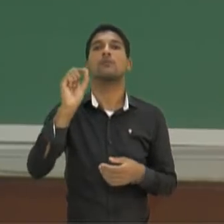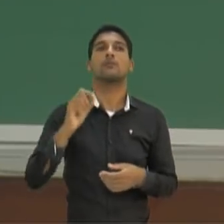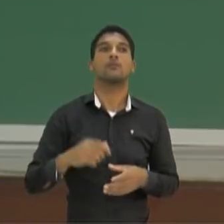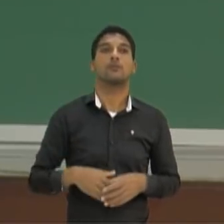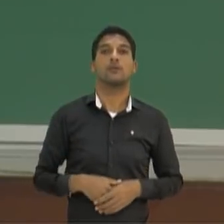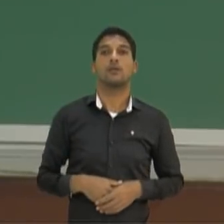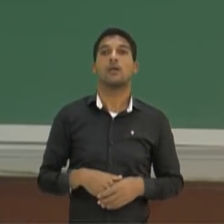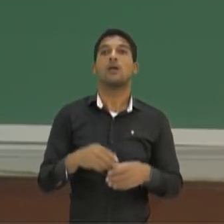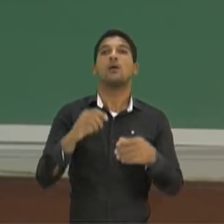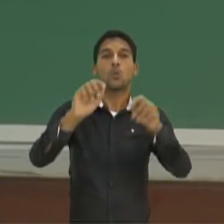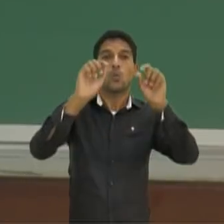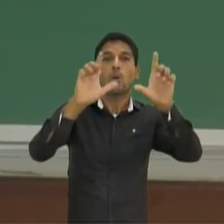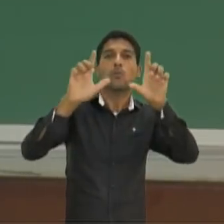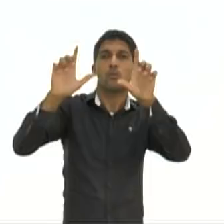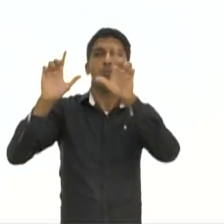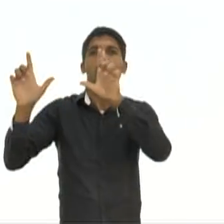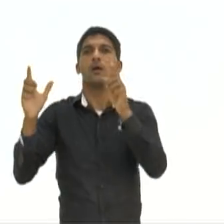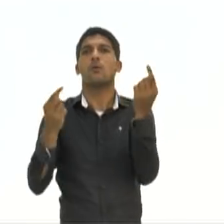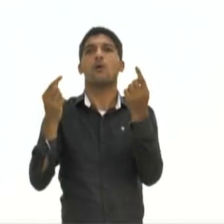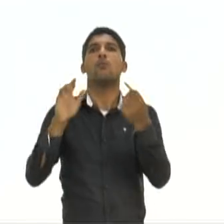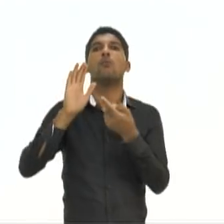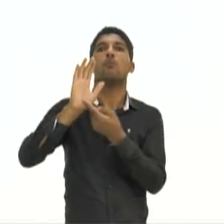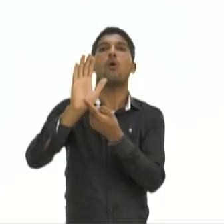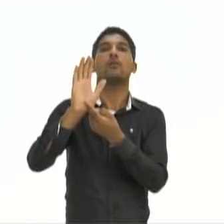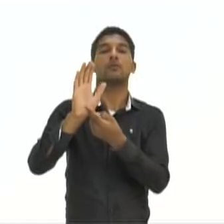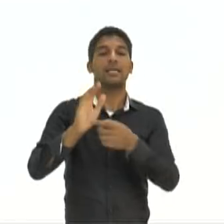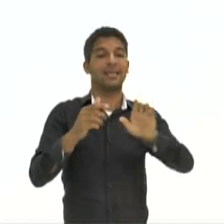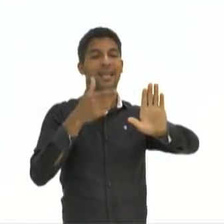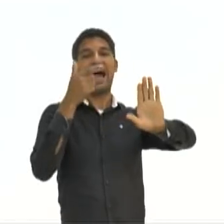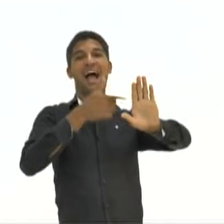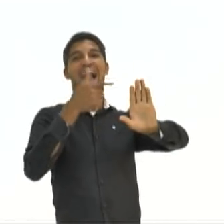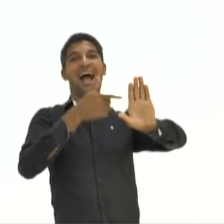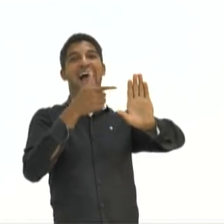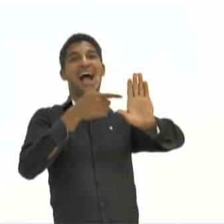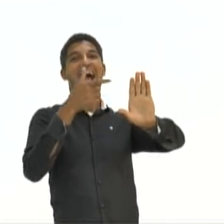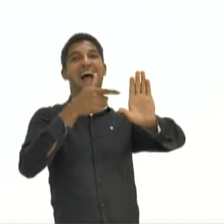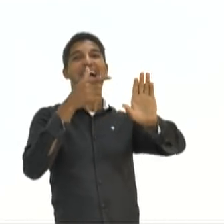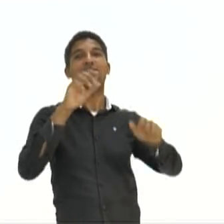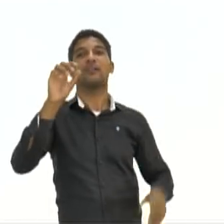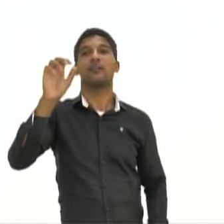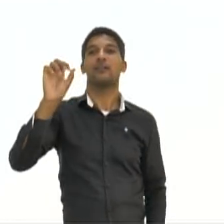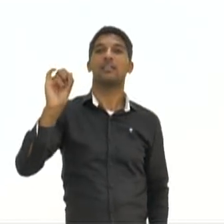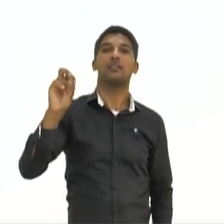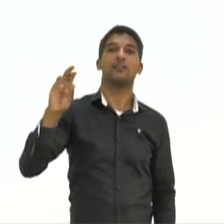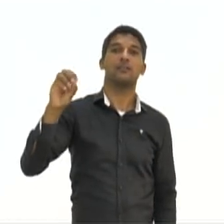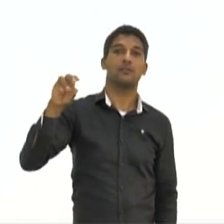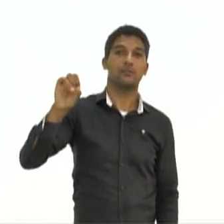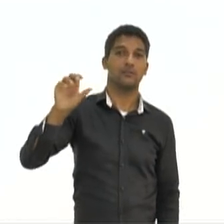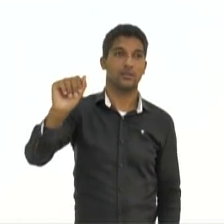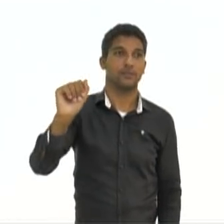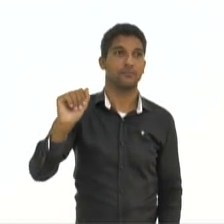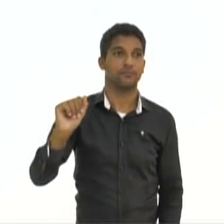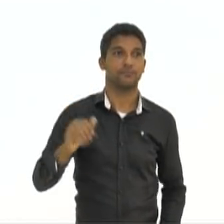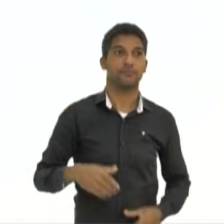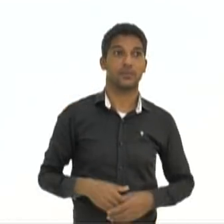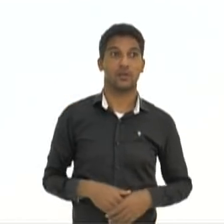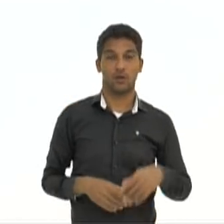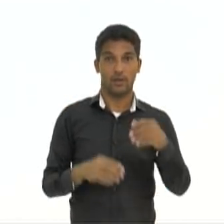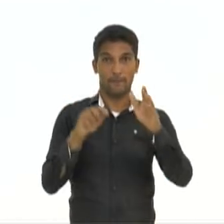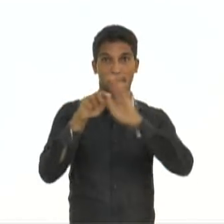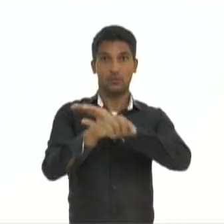revela ironia. E 5, o que a fala do Garfield sugere com relação ao planejamento